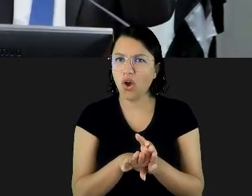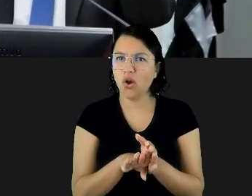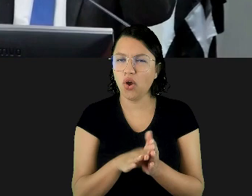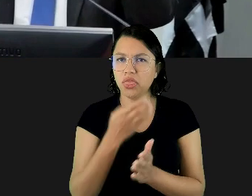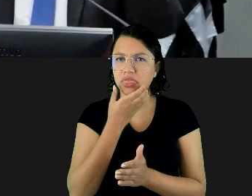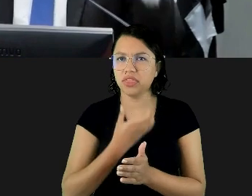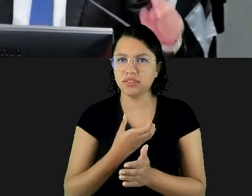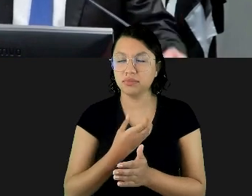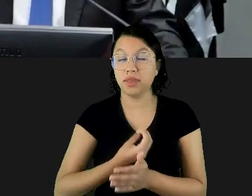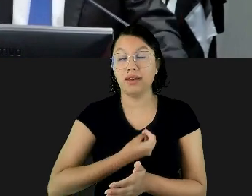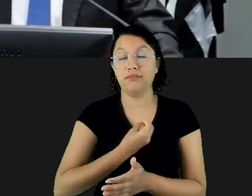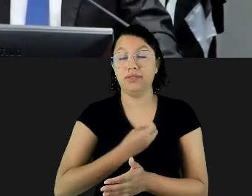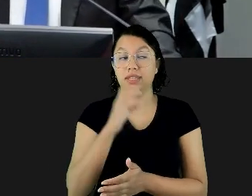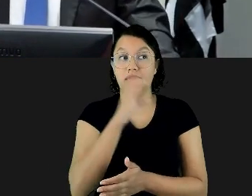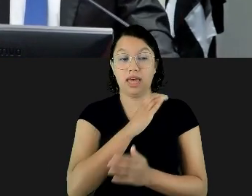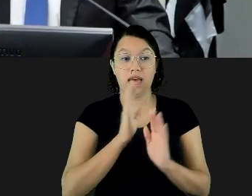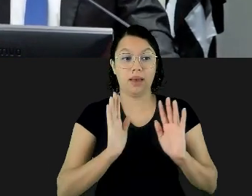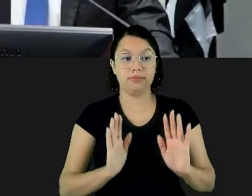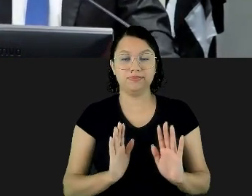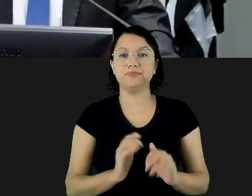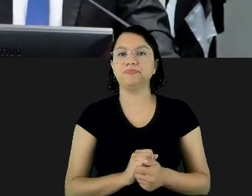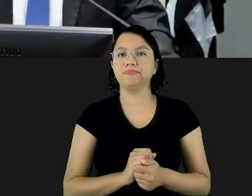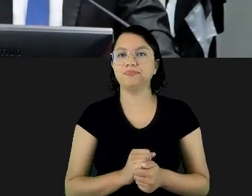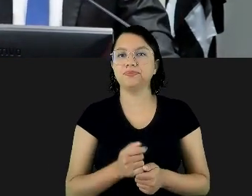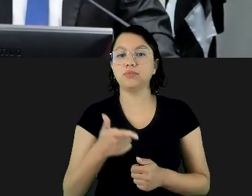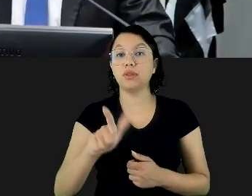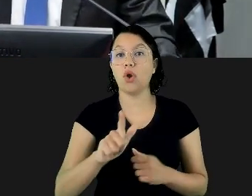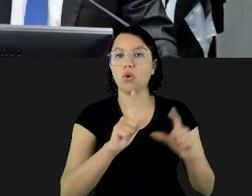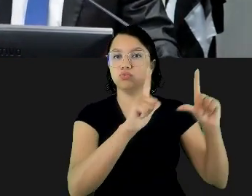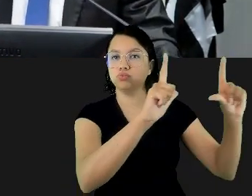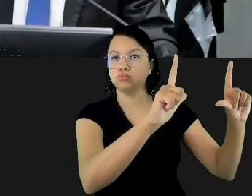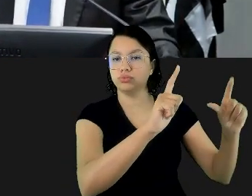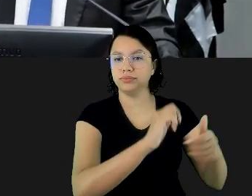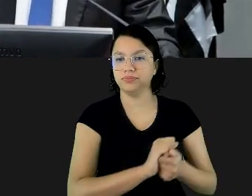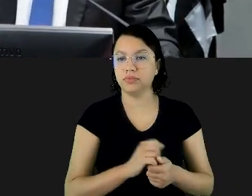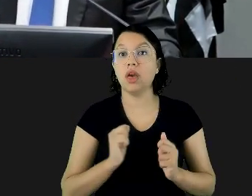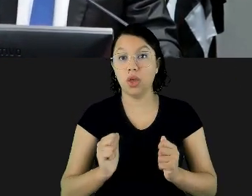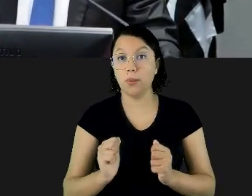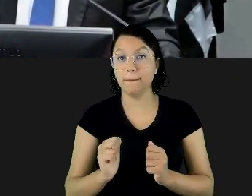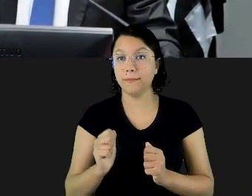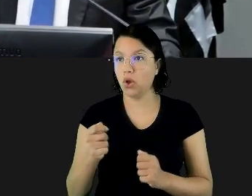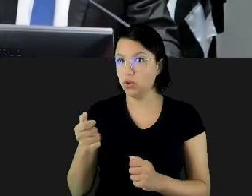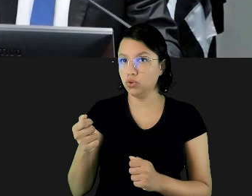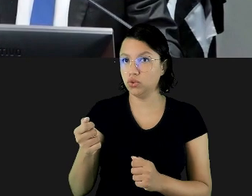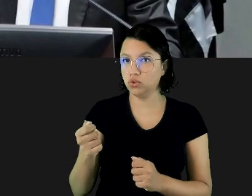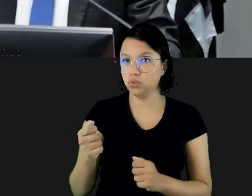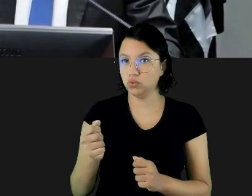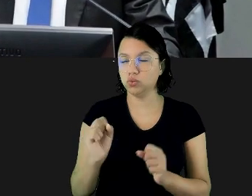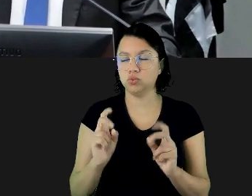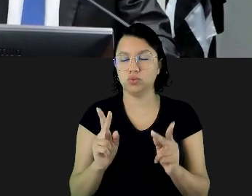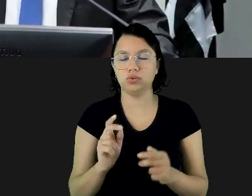rápido. Próximo. Eu posso comandar aqui?